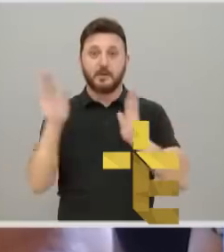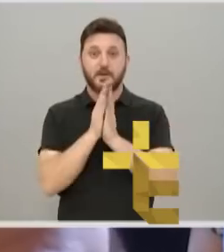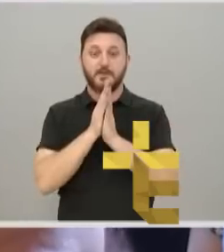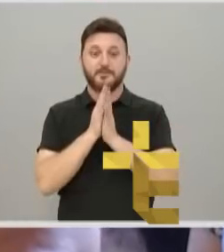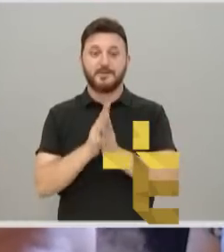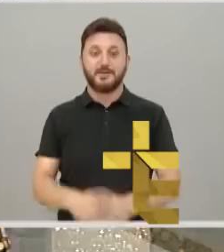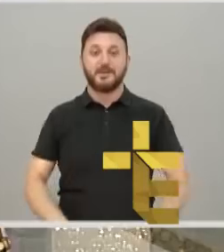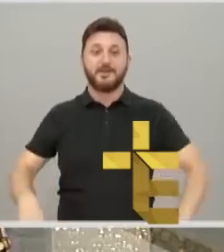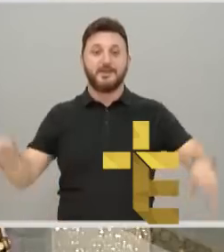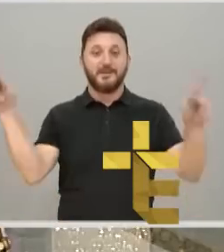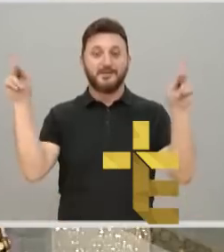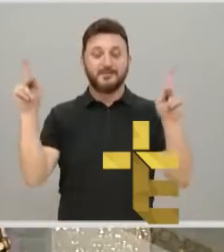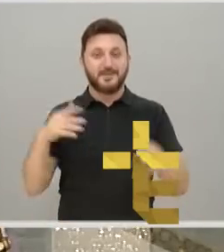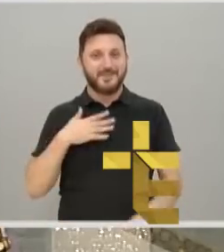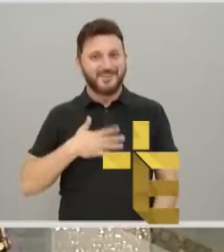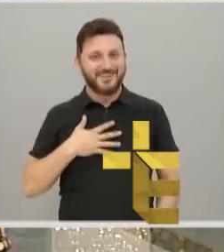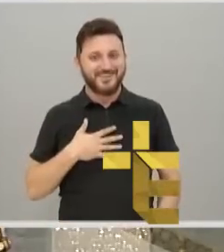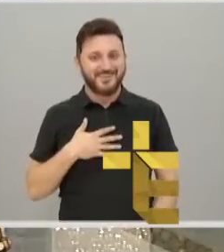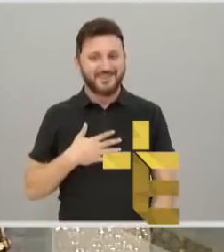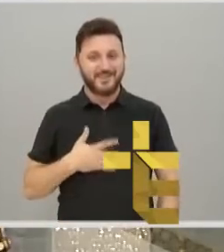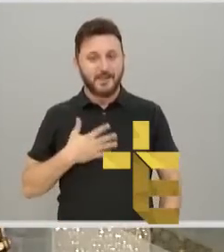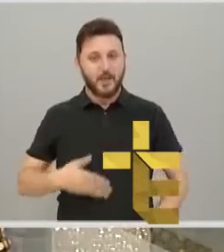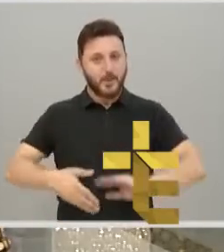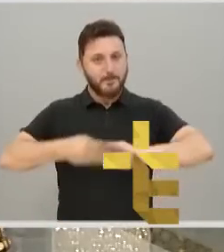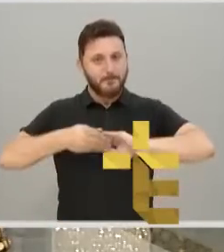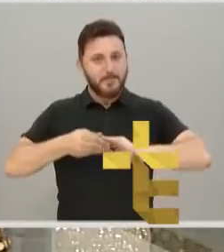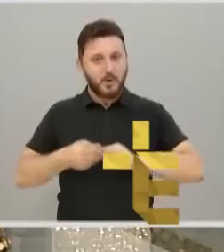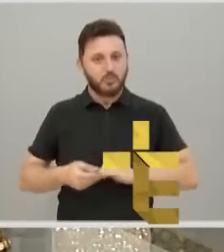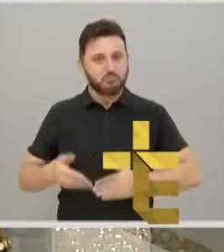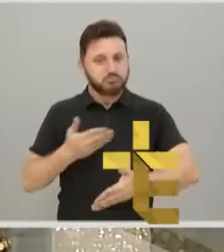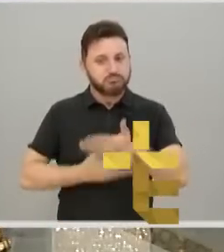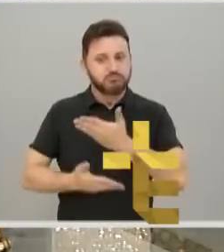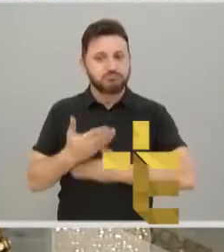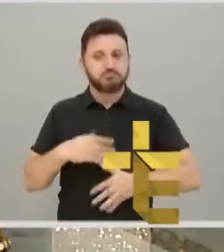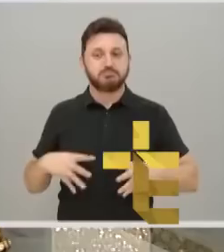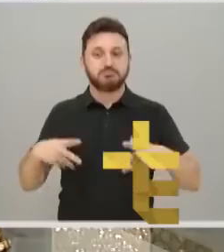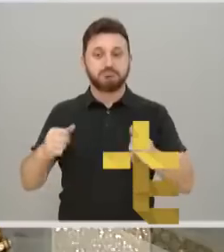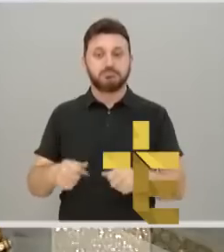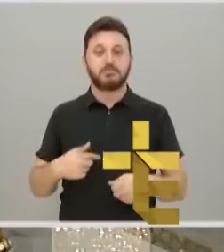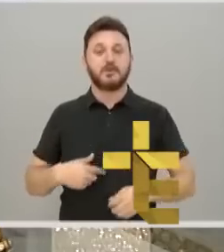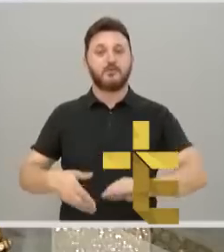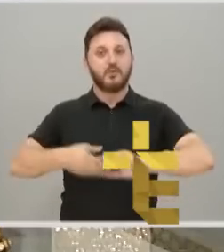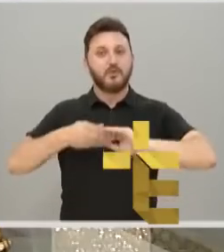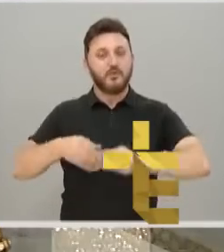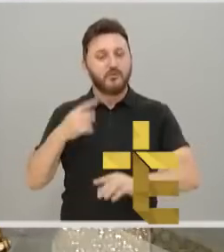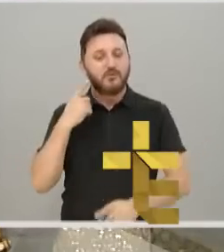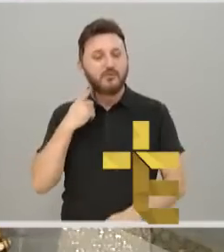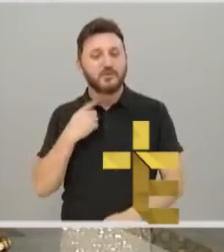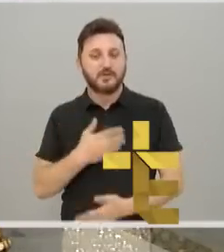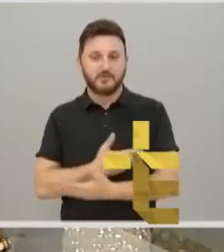Santo. Amém. Eu gostaria que dessemos as mãos, e eu vou desejar